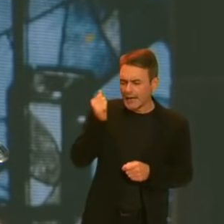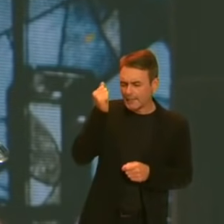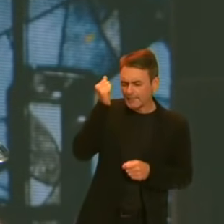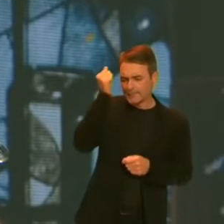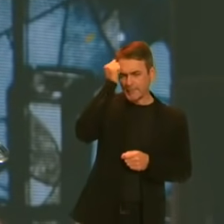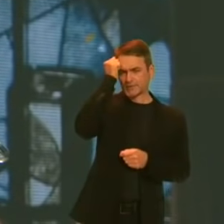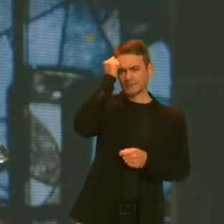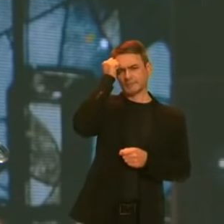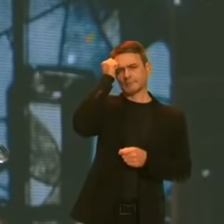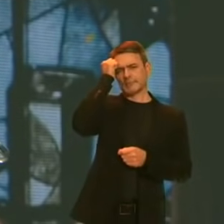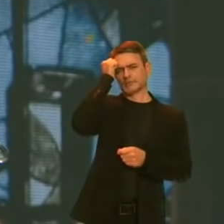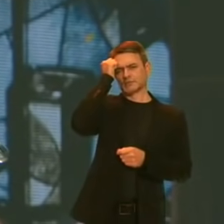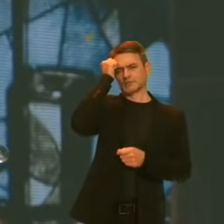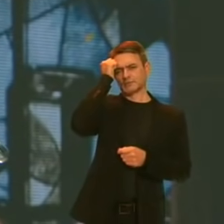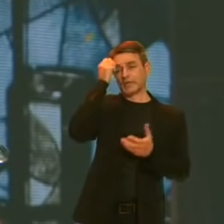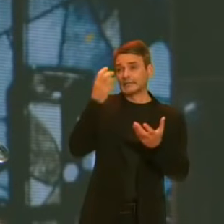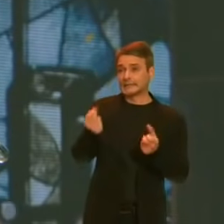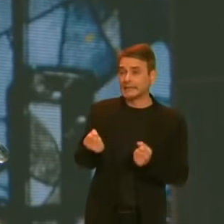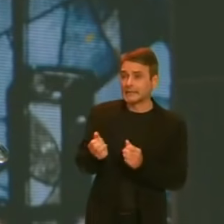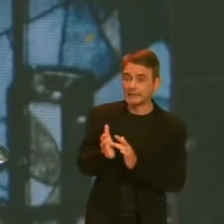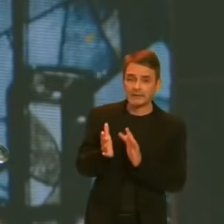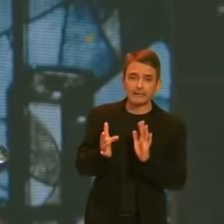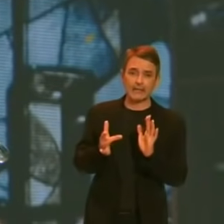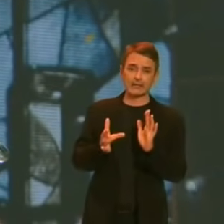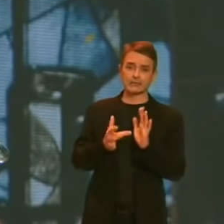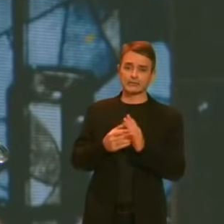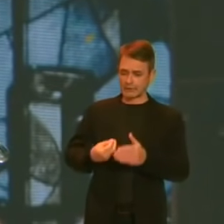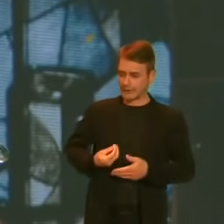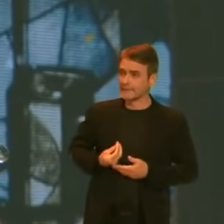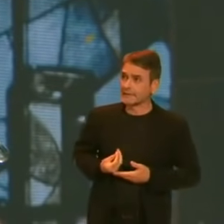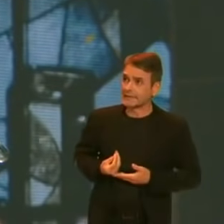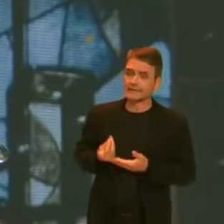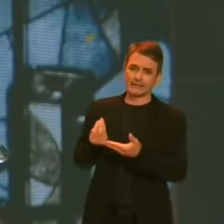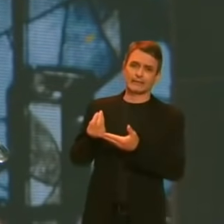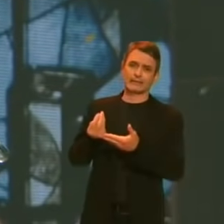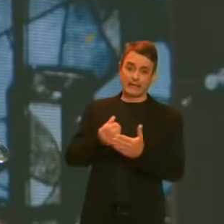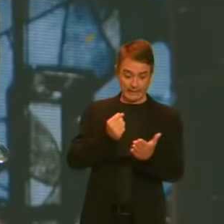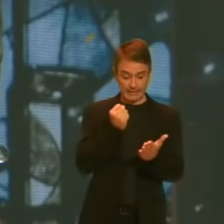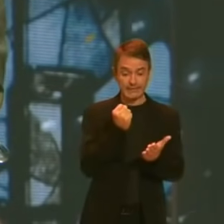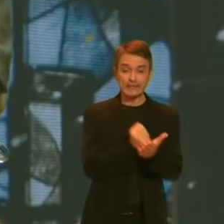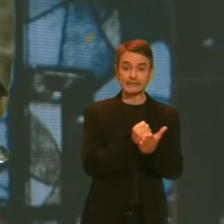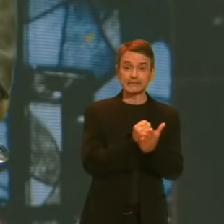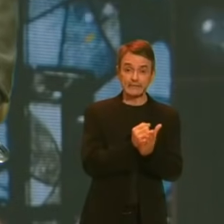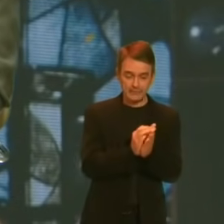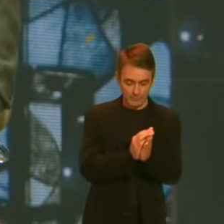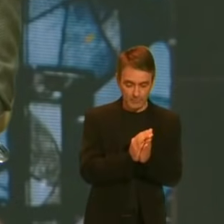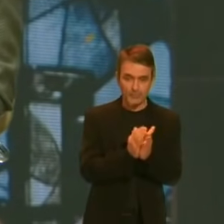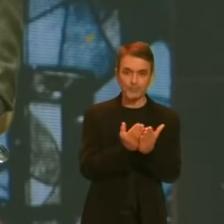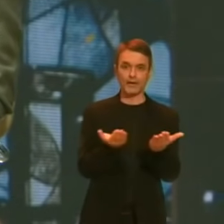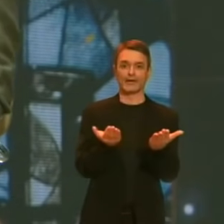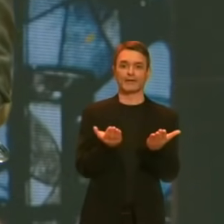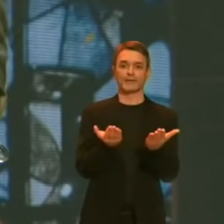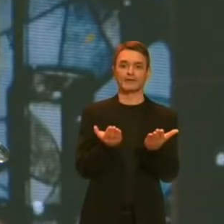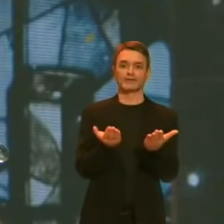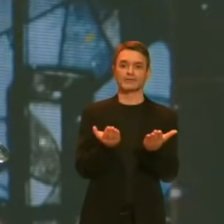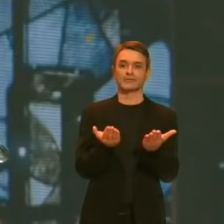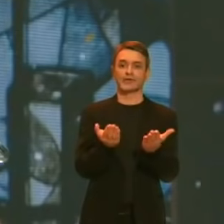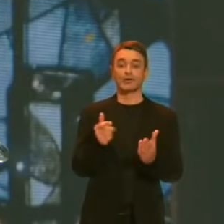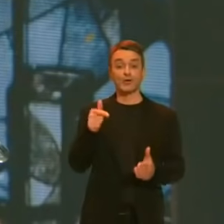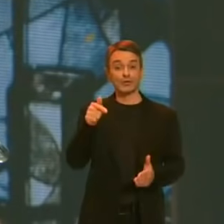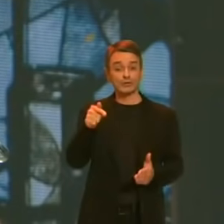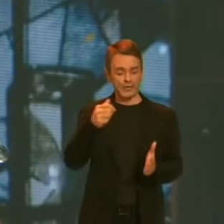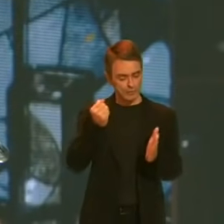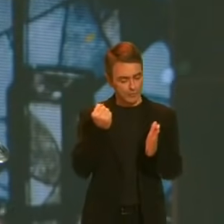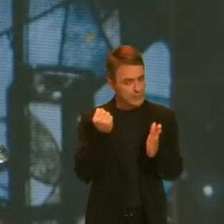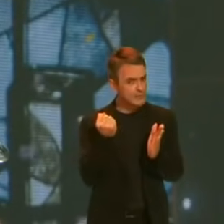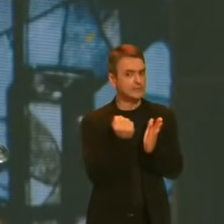da vida ao Senhor Jesus. E aí então os selos são abertos, e quando chega no 7º